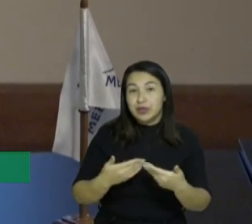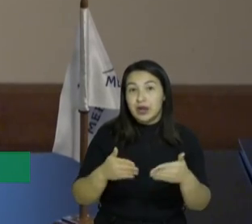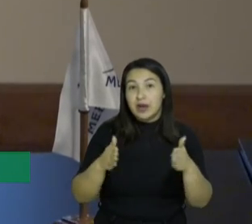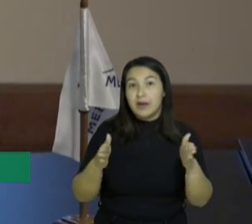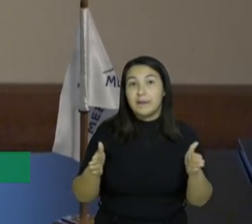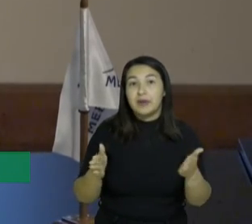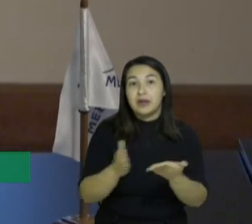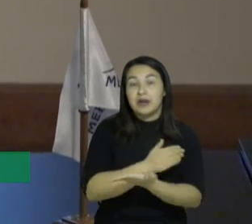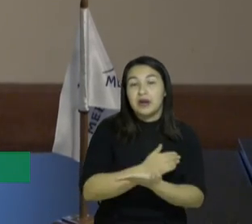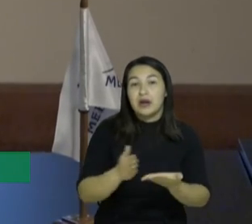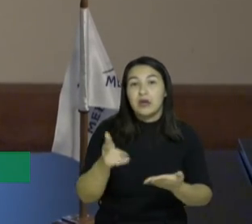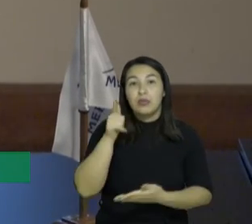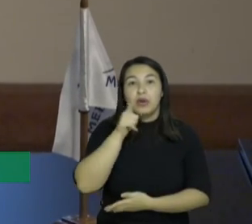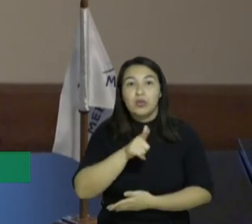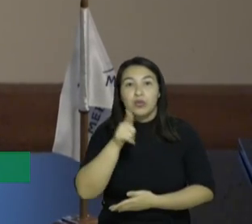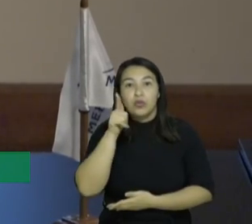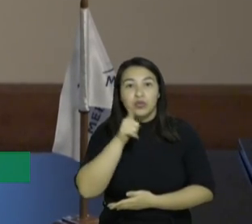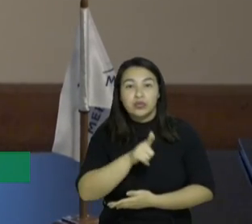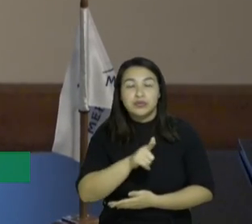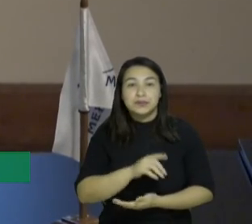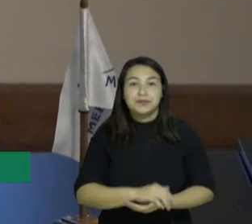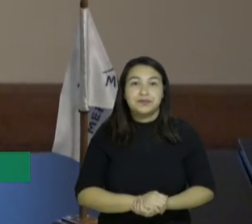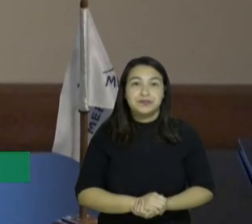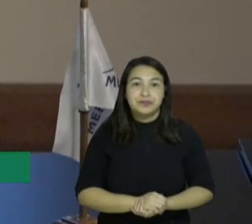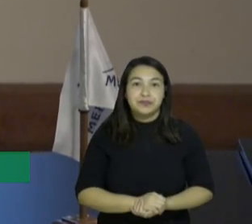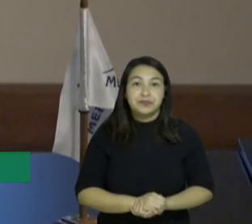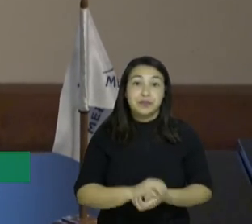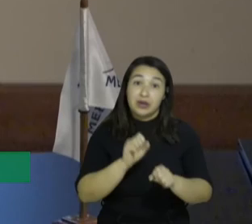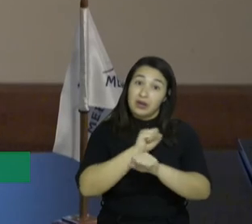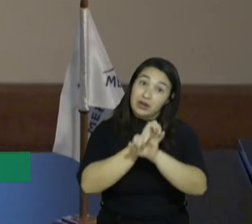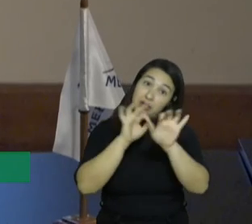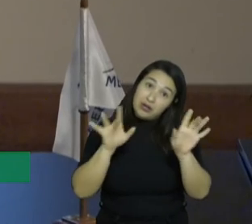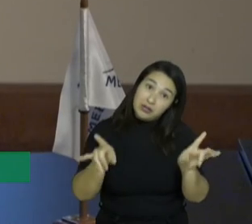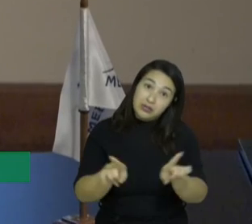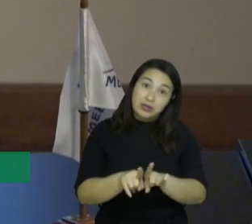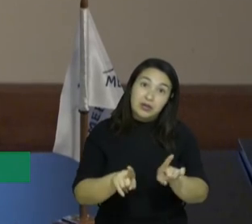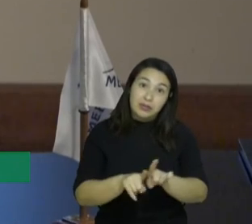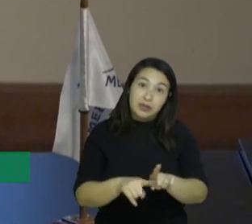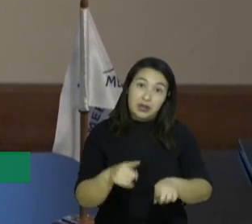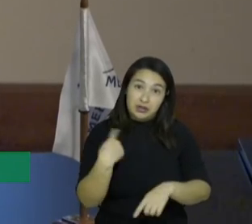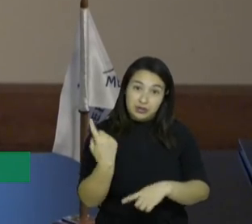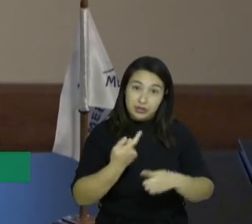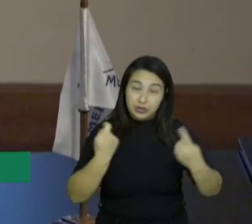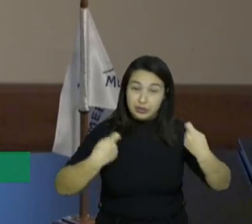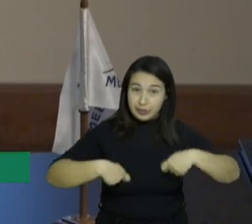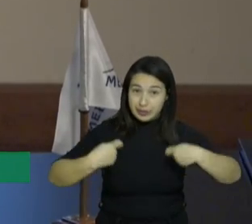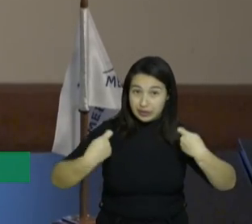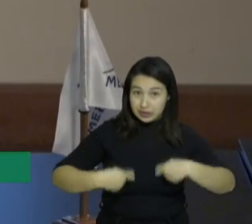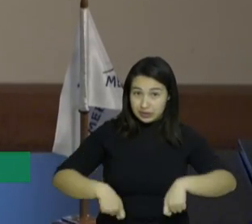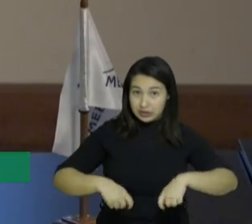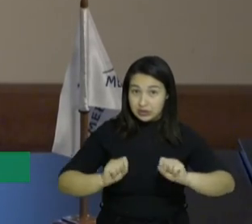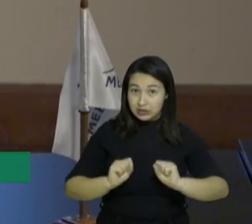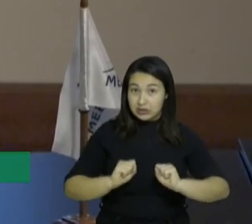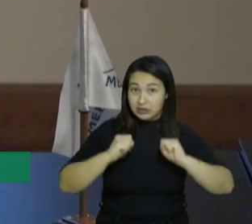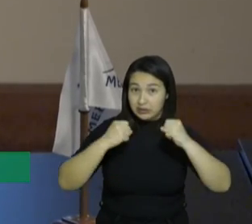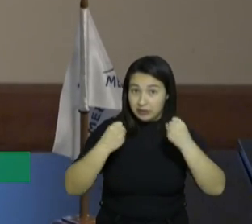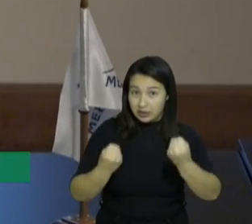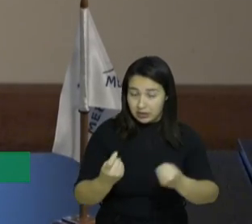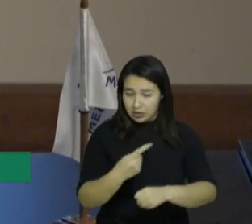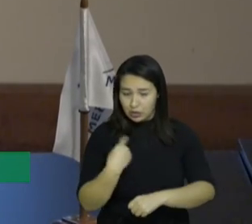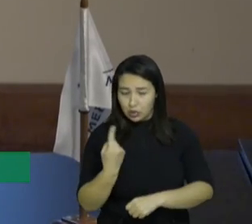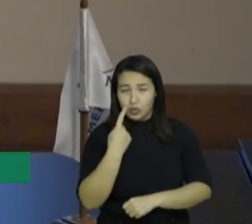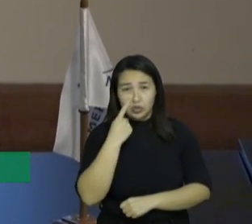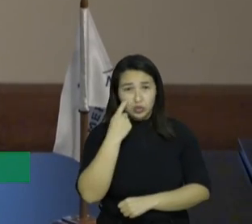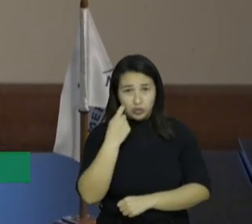algumas oportunidades que hoje nós temos Mas é claro também que a gente tem que de alguma forma defender os nossos interesses Professor